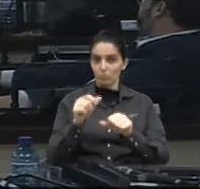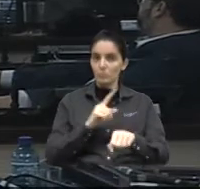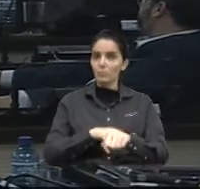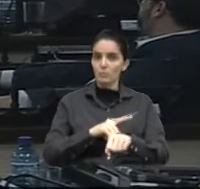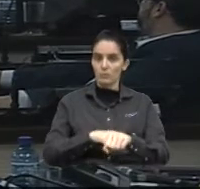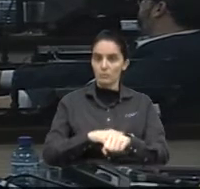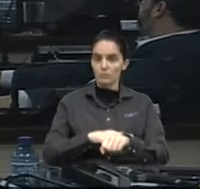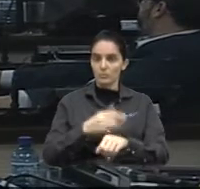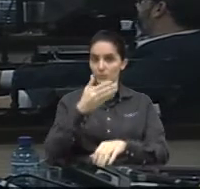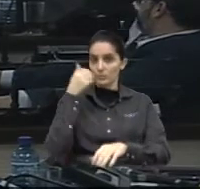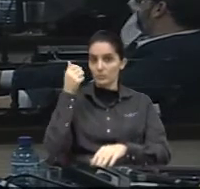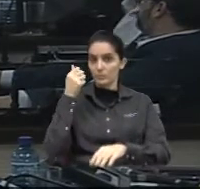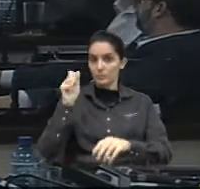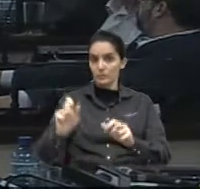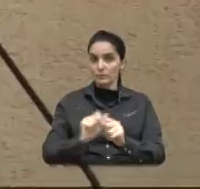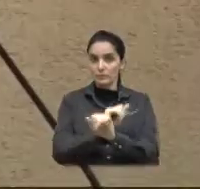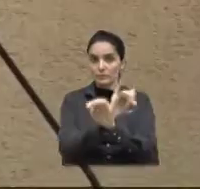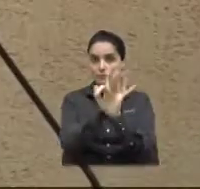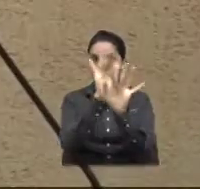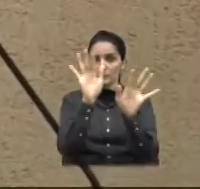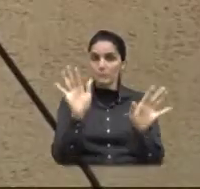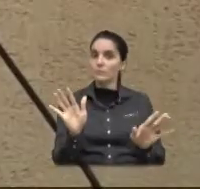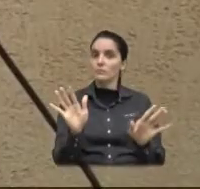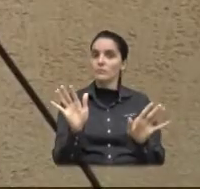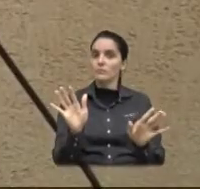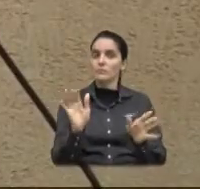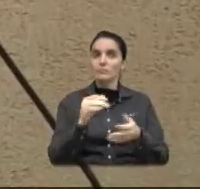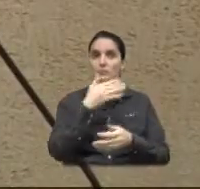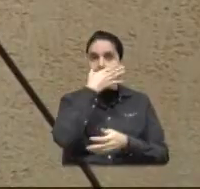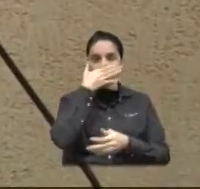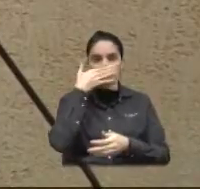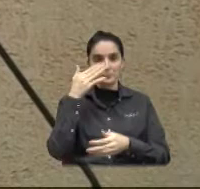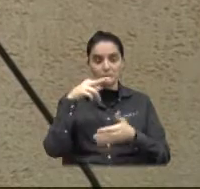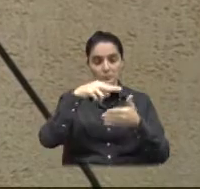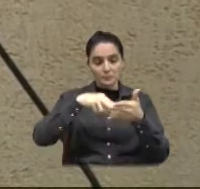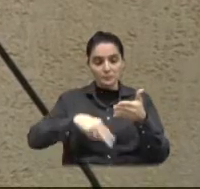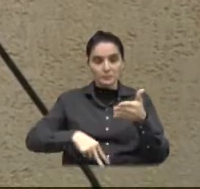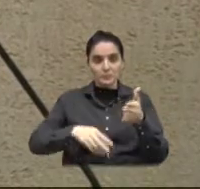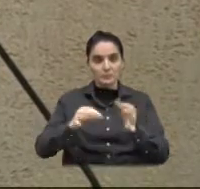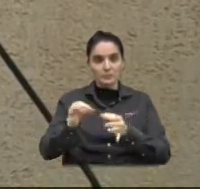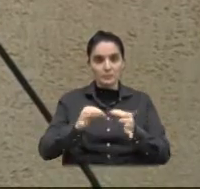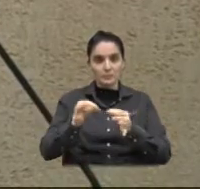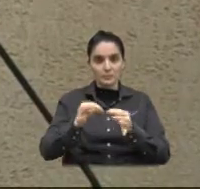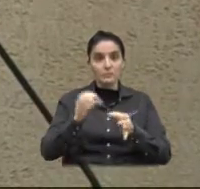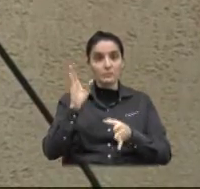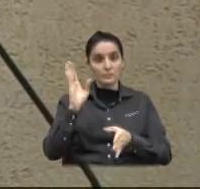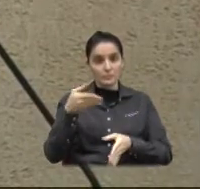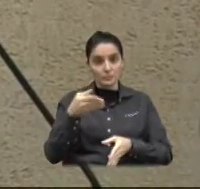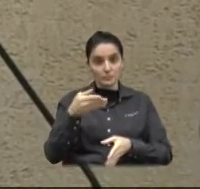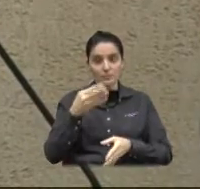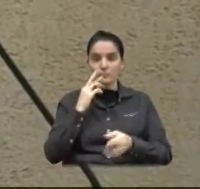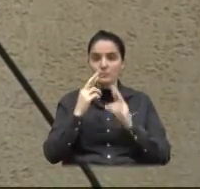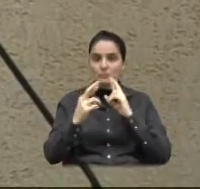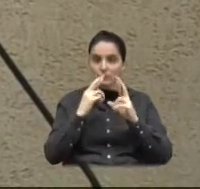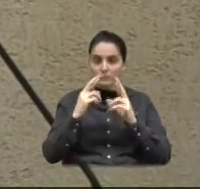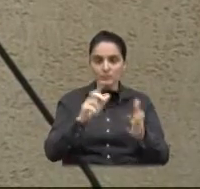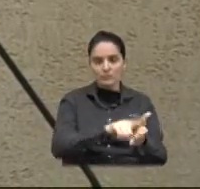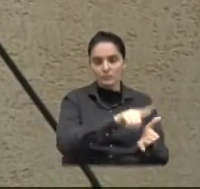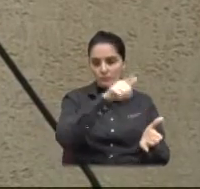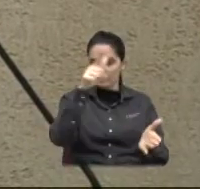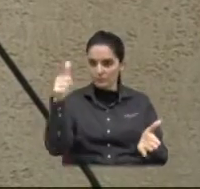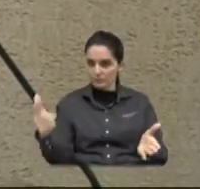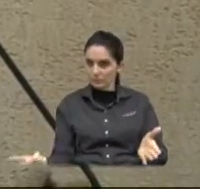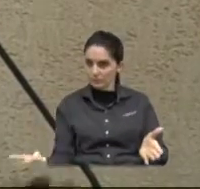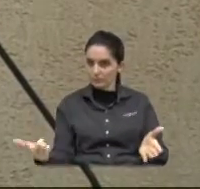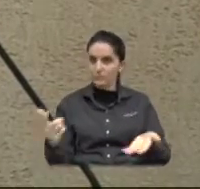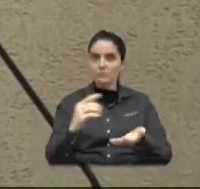transparência na leitura das matérias visto que já foi reclamação na imprensa é